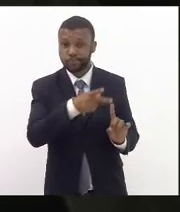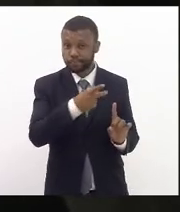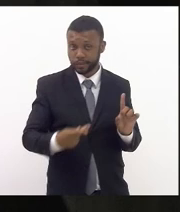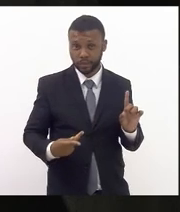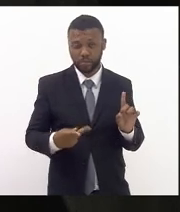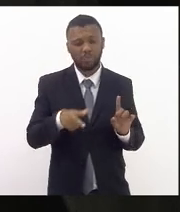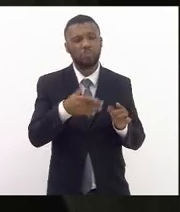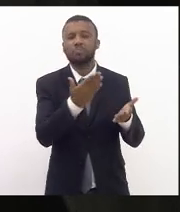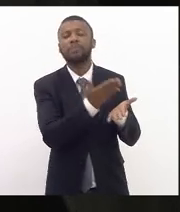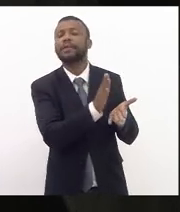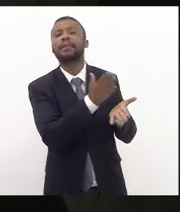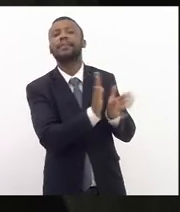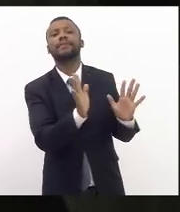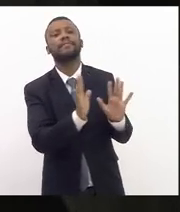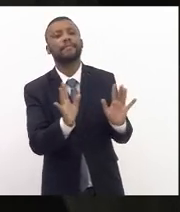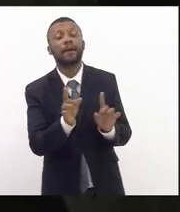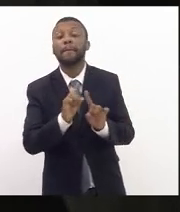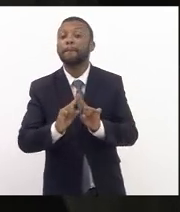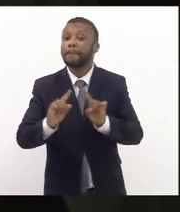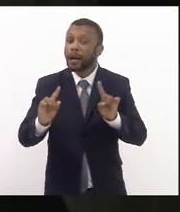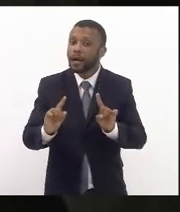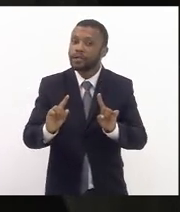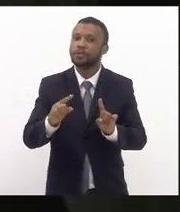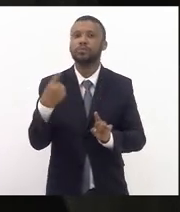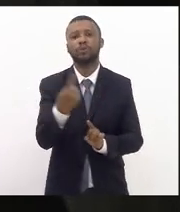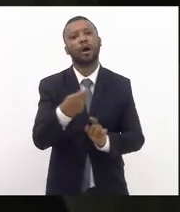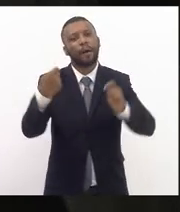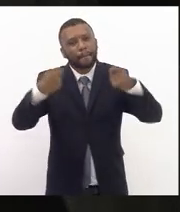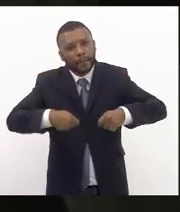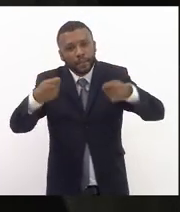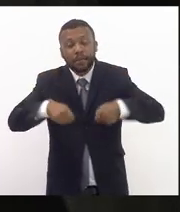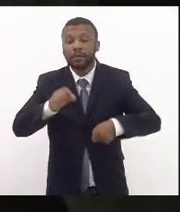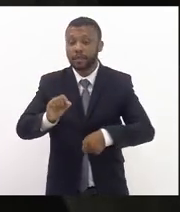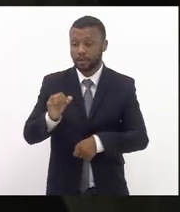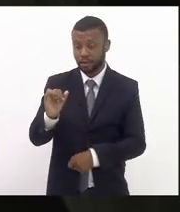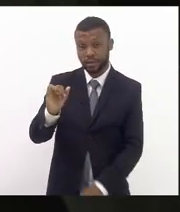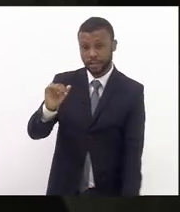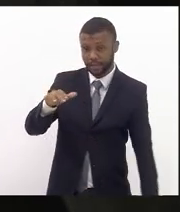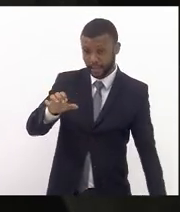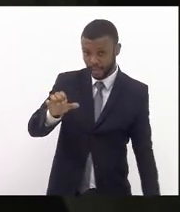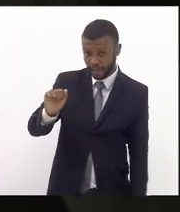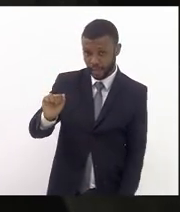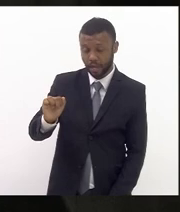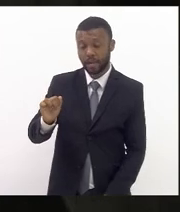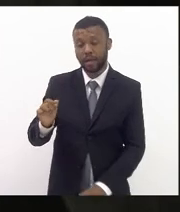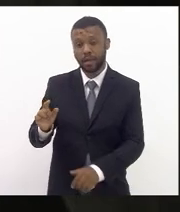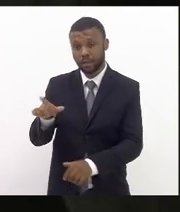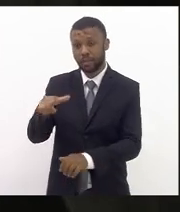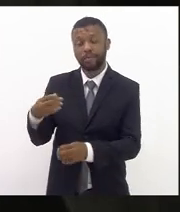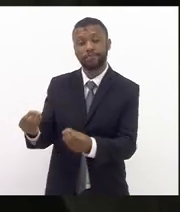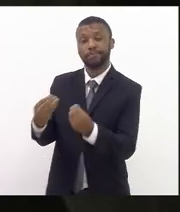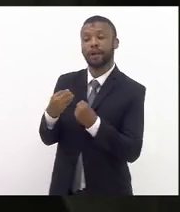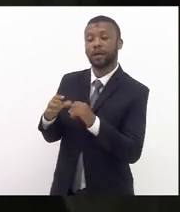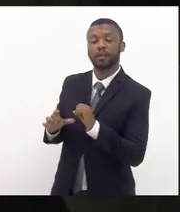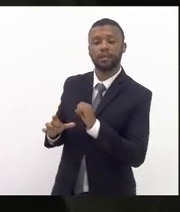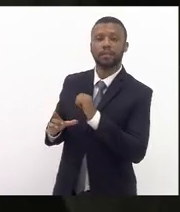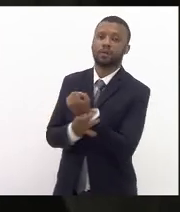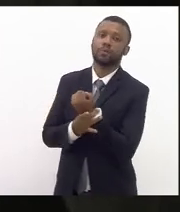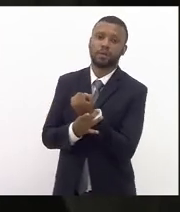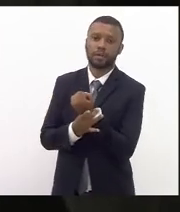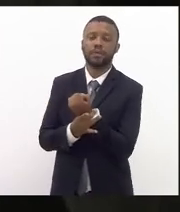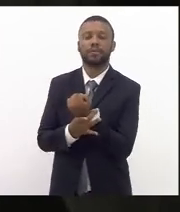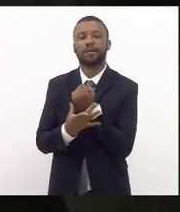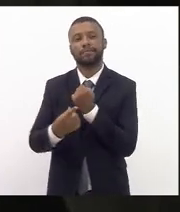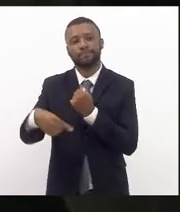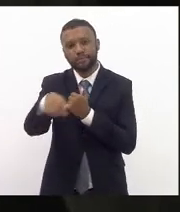trata disso, mas é preciso que o órgão ambiental do Estado, que deveria nos dar segurança quanto a esses empreendimentos,